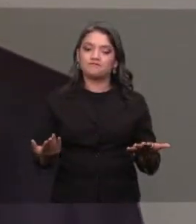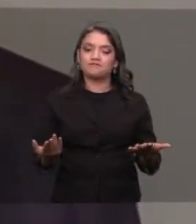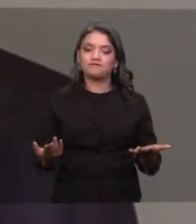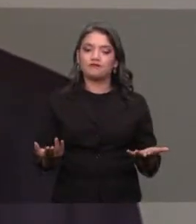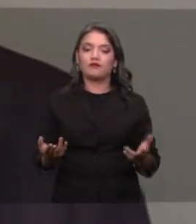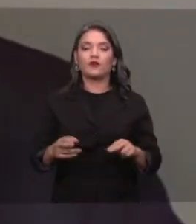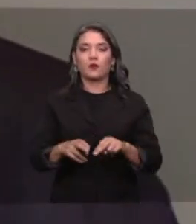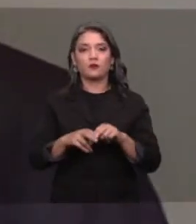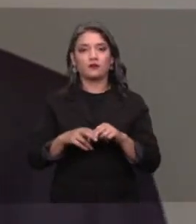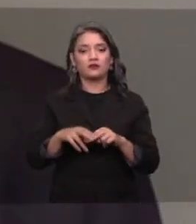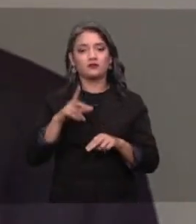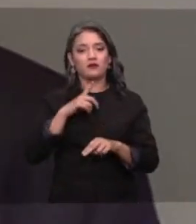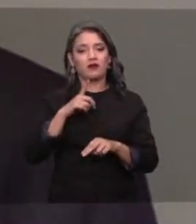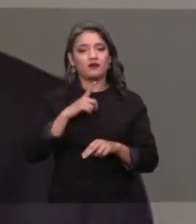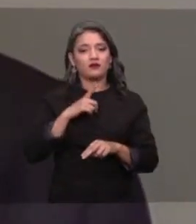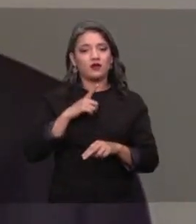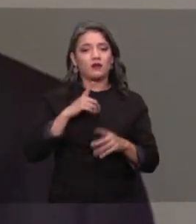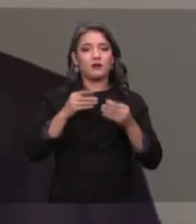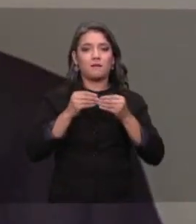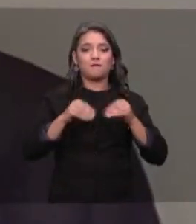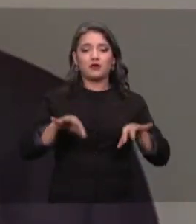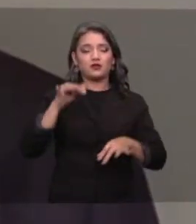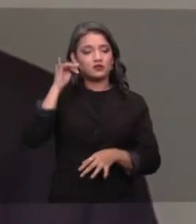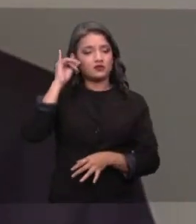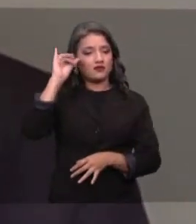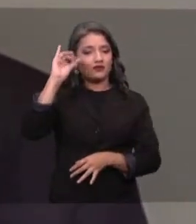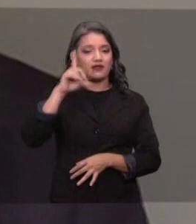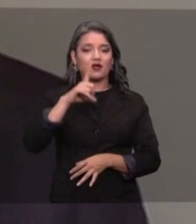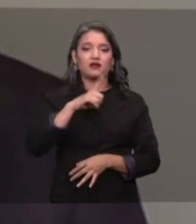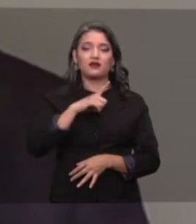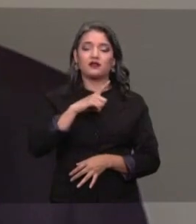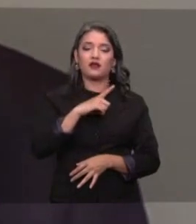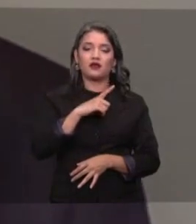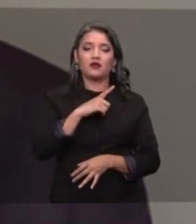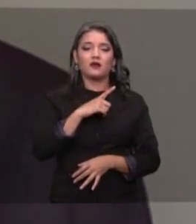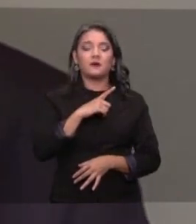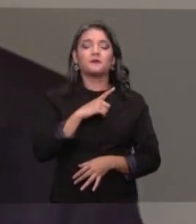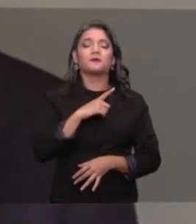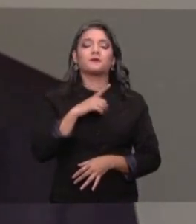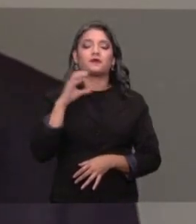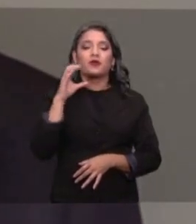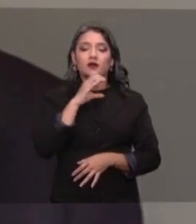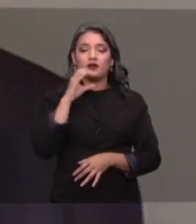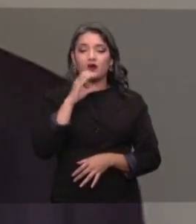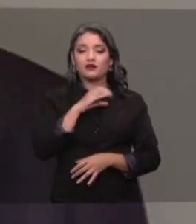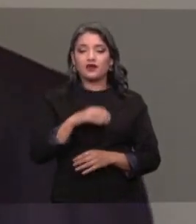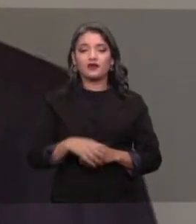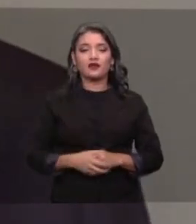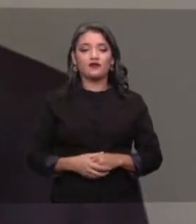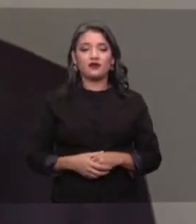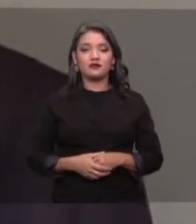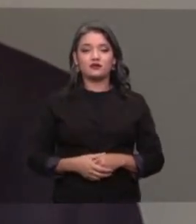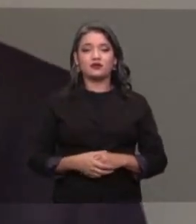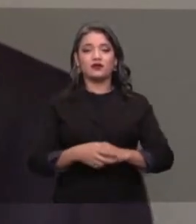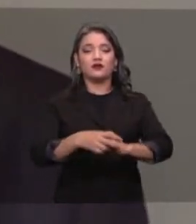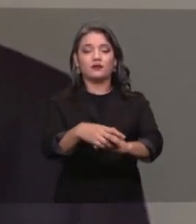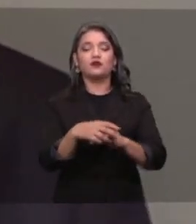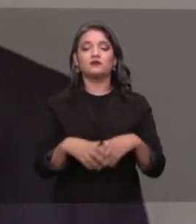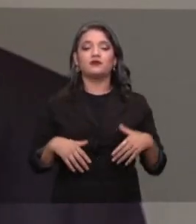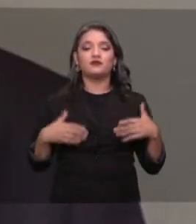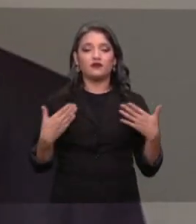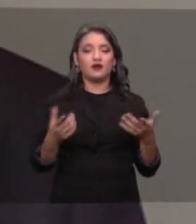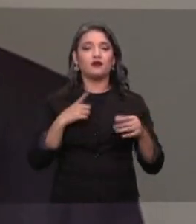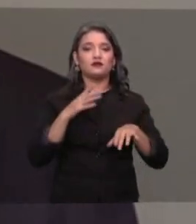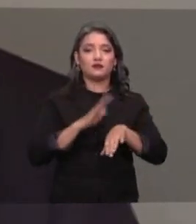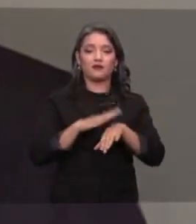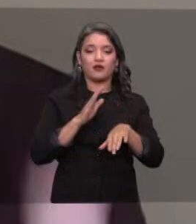a fim de se evitar prejuízos à produtividade, à eficiência e à celeridade na prestação jurisdicional, bem como a razoável